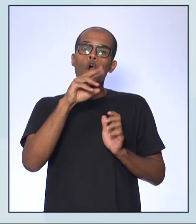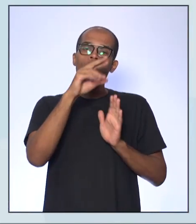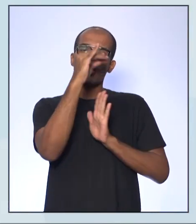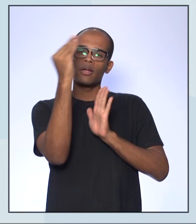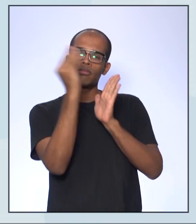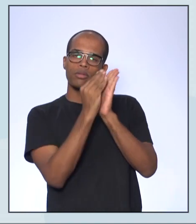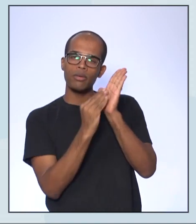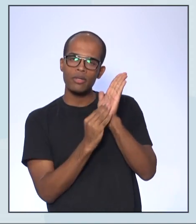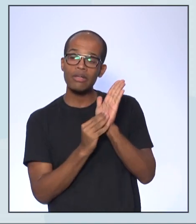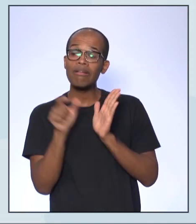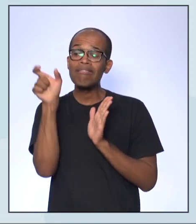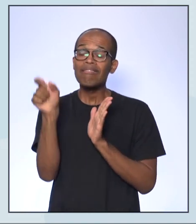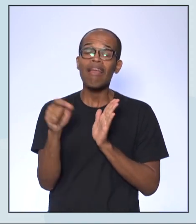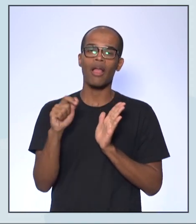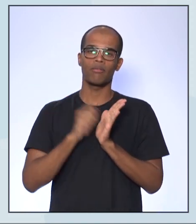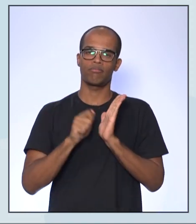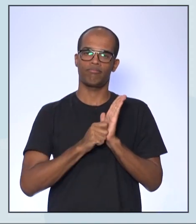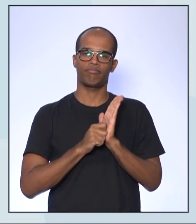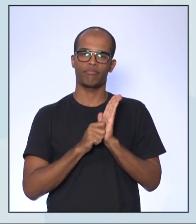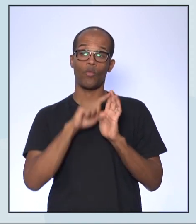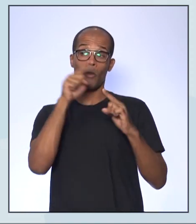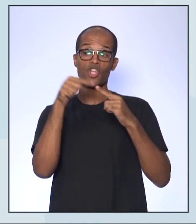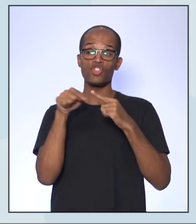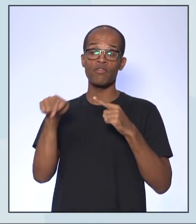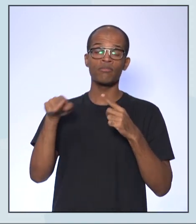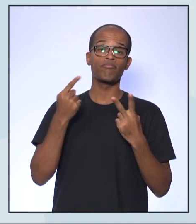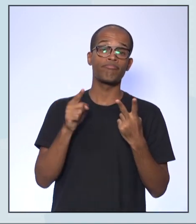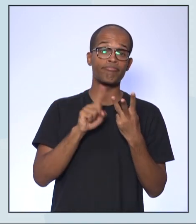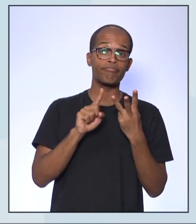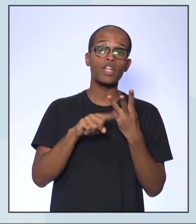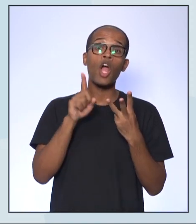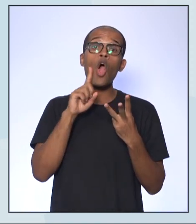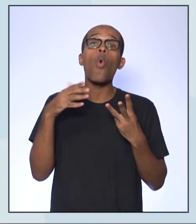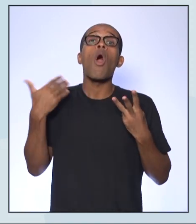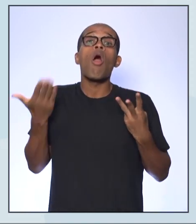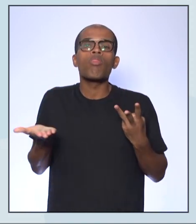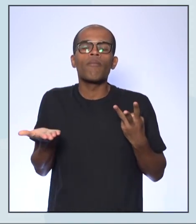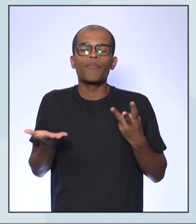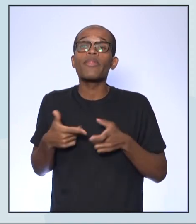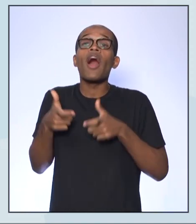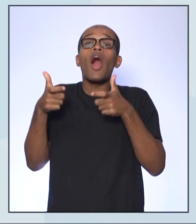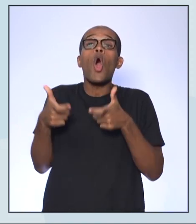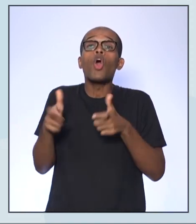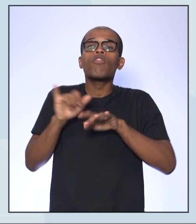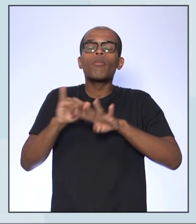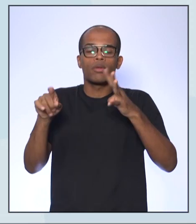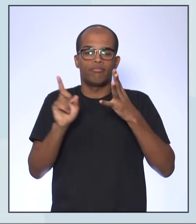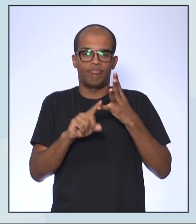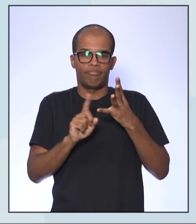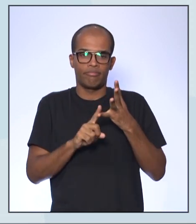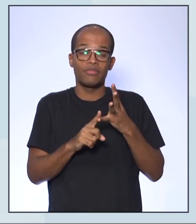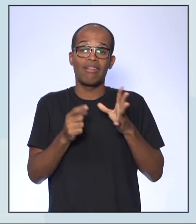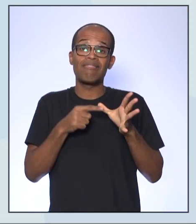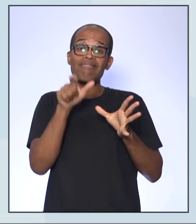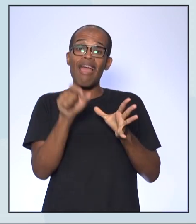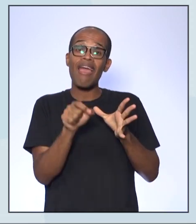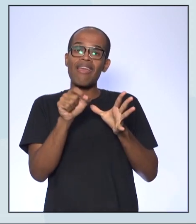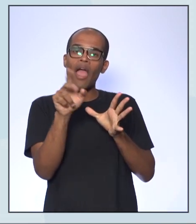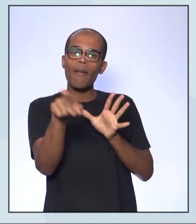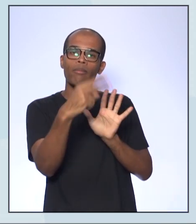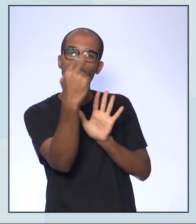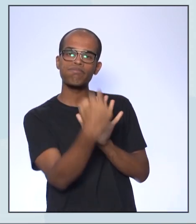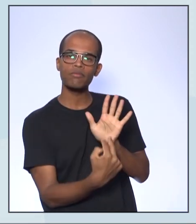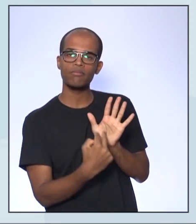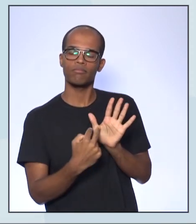foi seu objetivo, quando foi produzida, onde foi publicada e divulgada e quem é o público